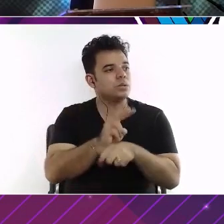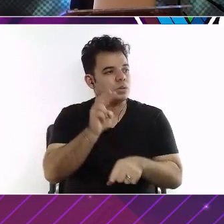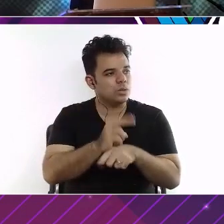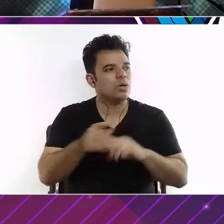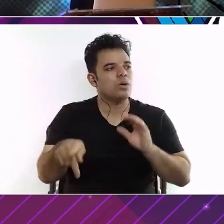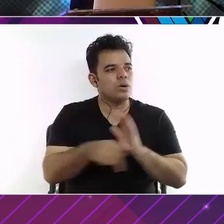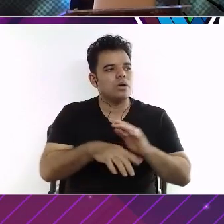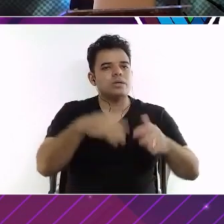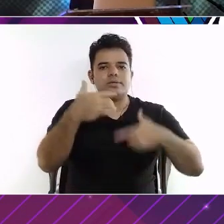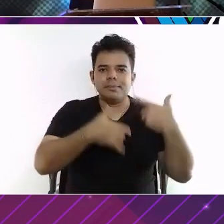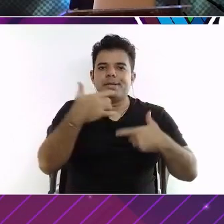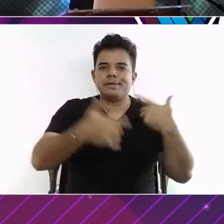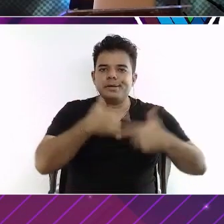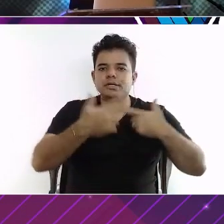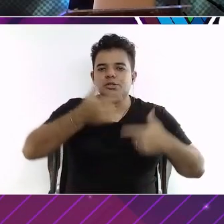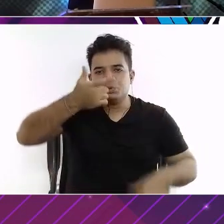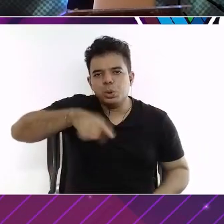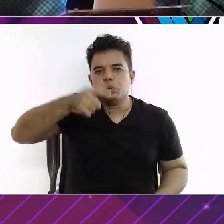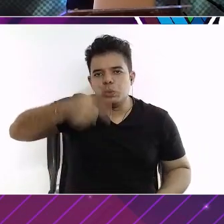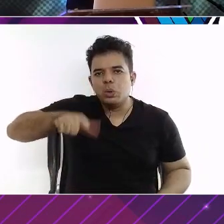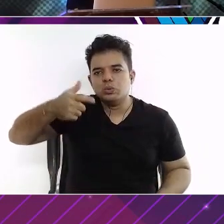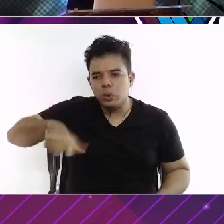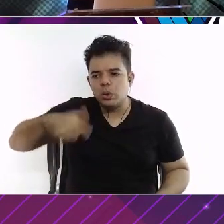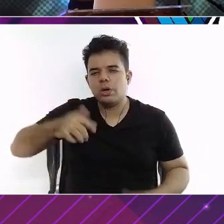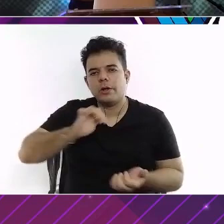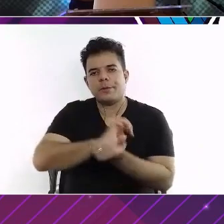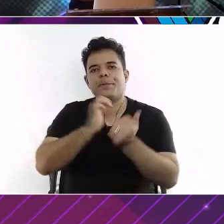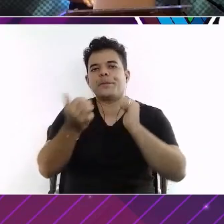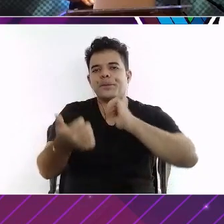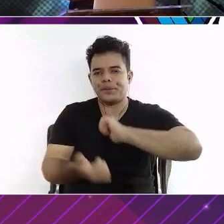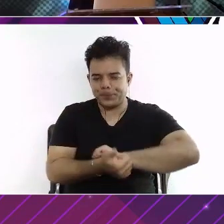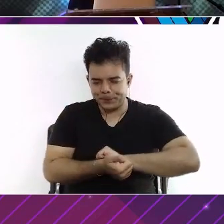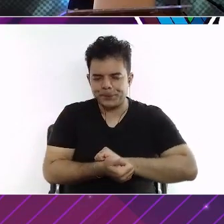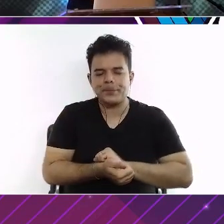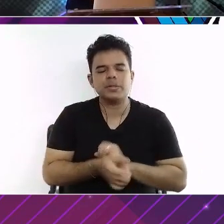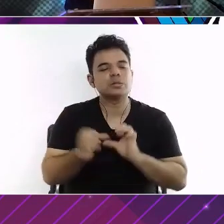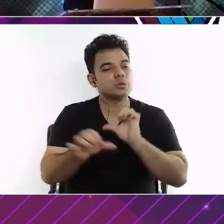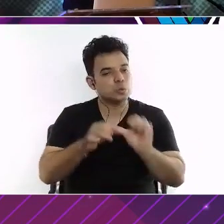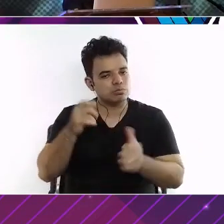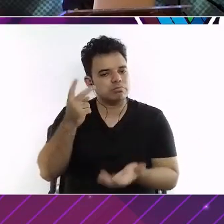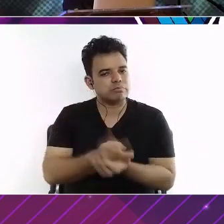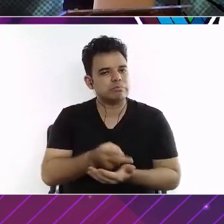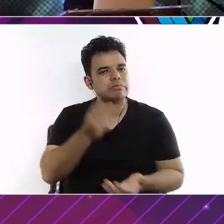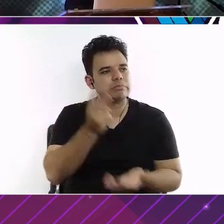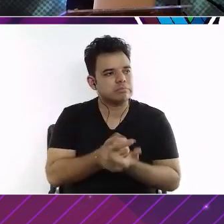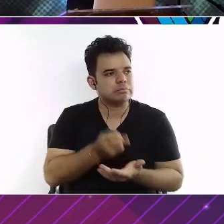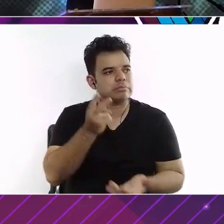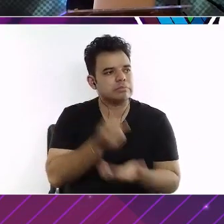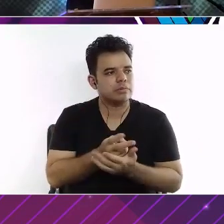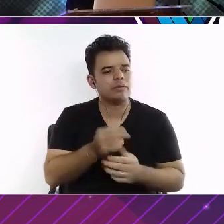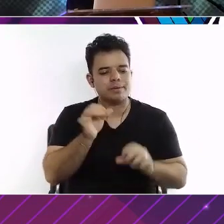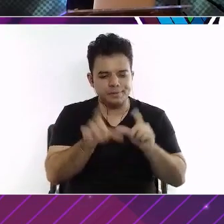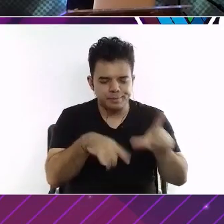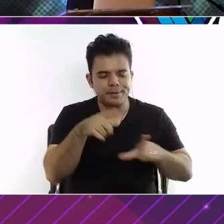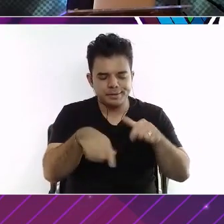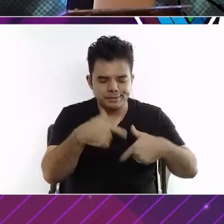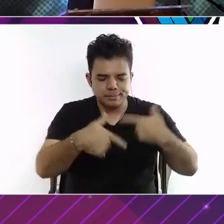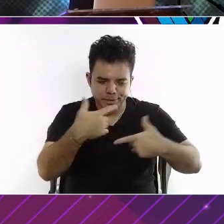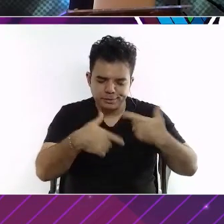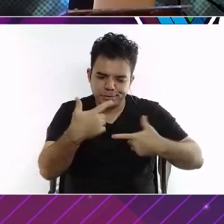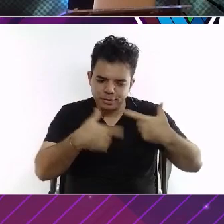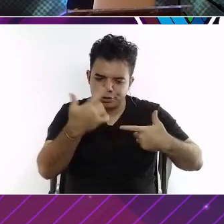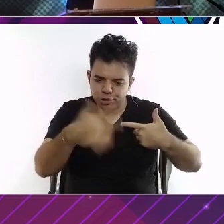retrabalho. Flexibilidade e adaptabilidade, mais mudanças constantes, a gente acaba com um ciclo de retrabalho e manutenção caótica.